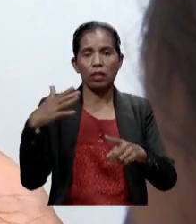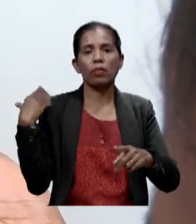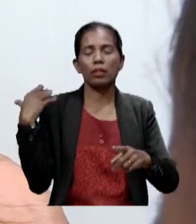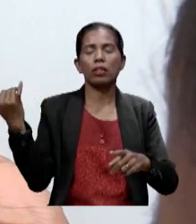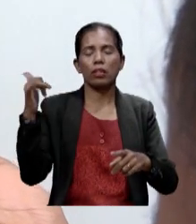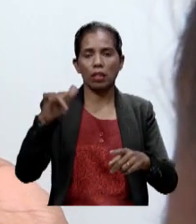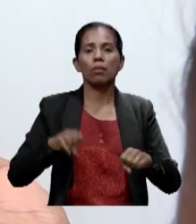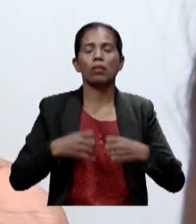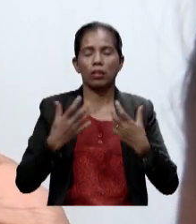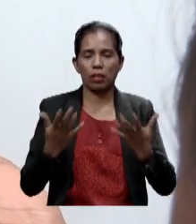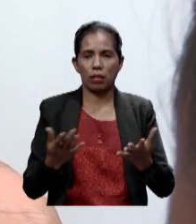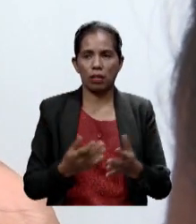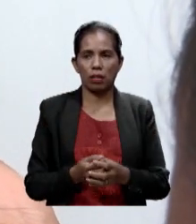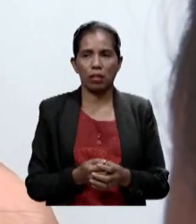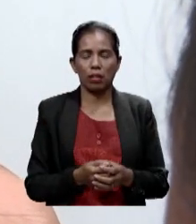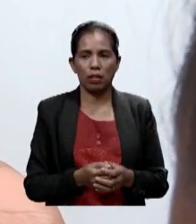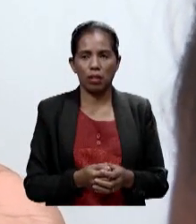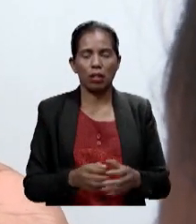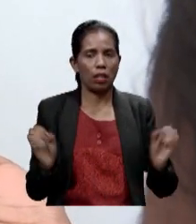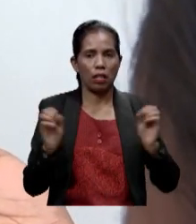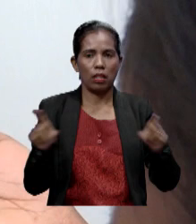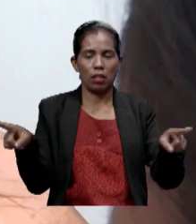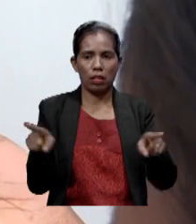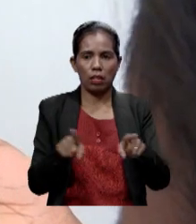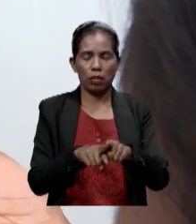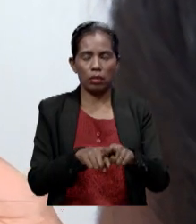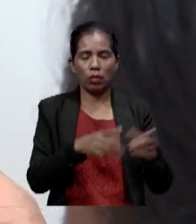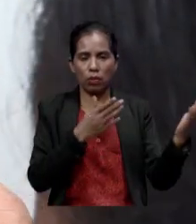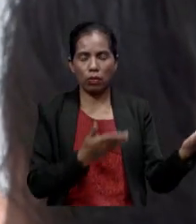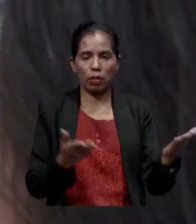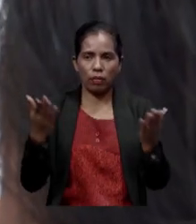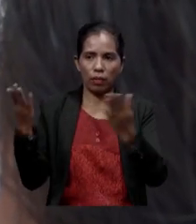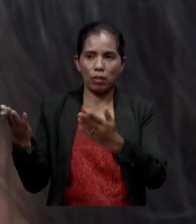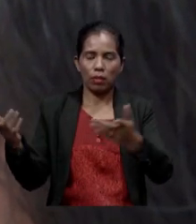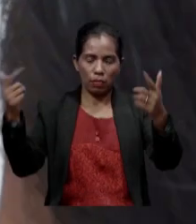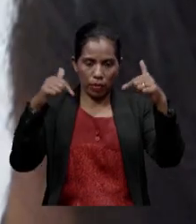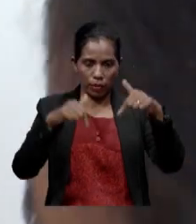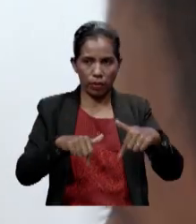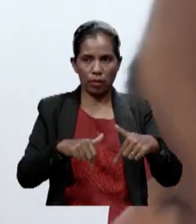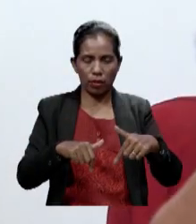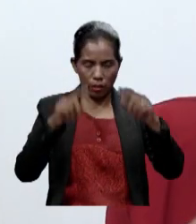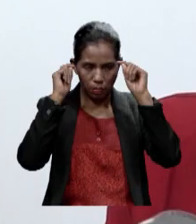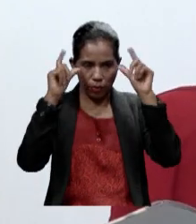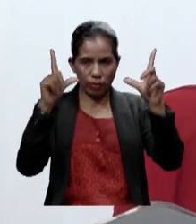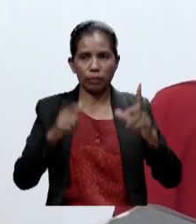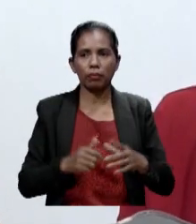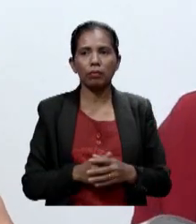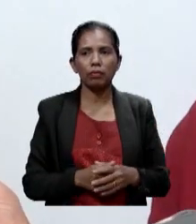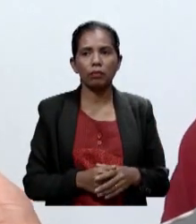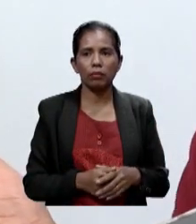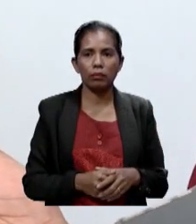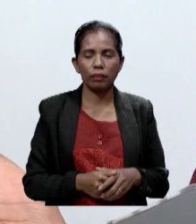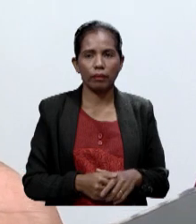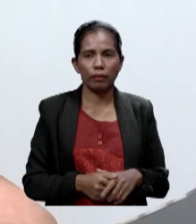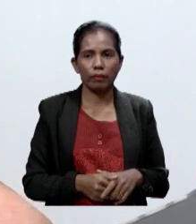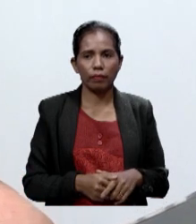kita laos rep hanasa deporta fale mai be fila fale mai Timor nebe